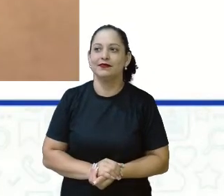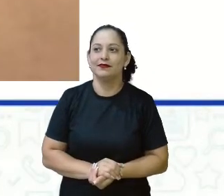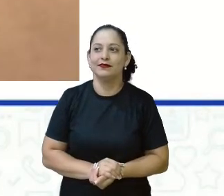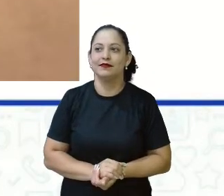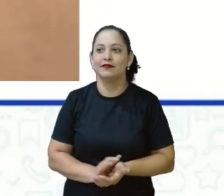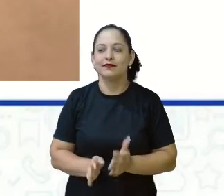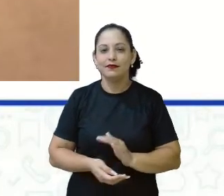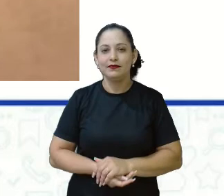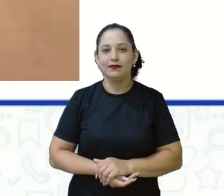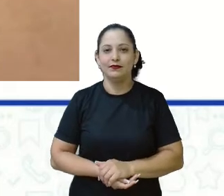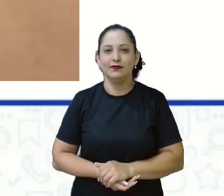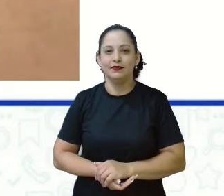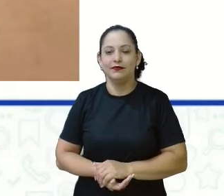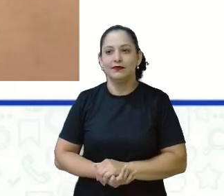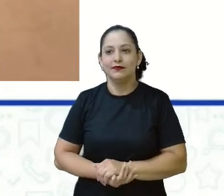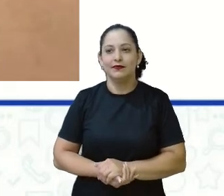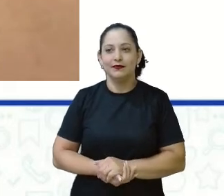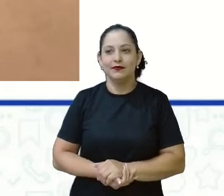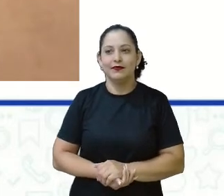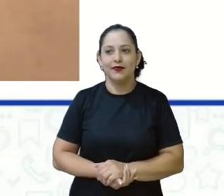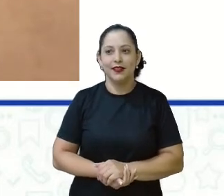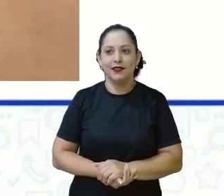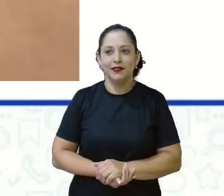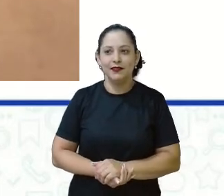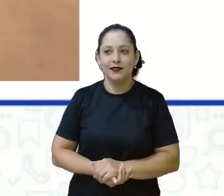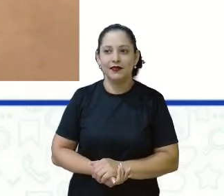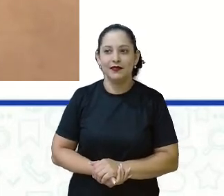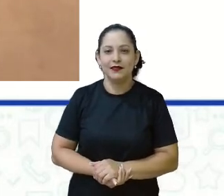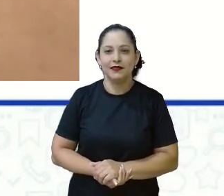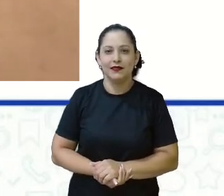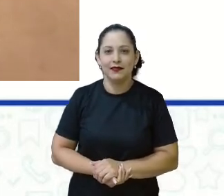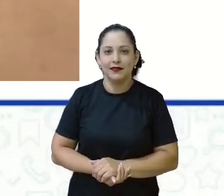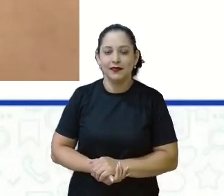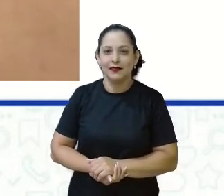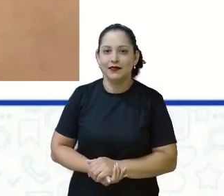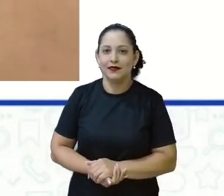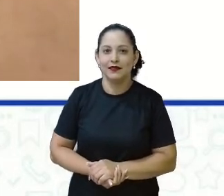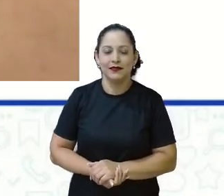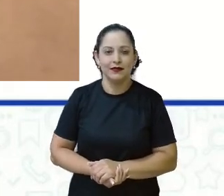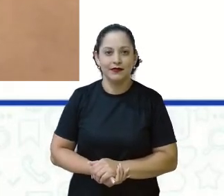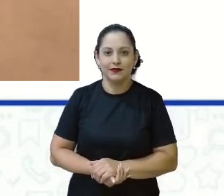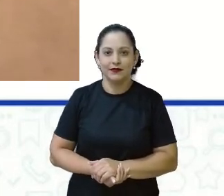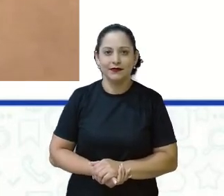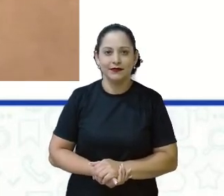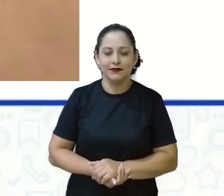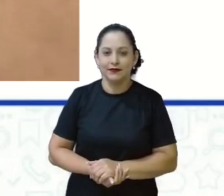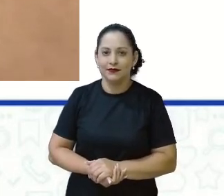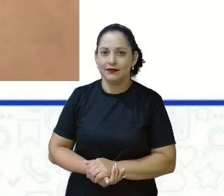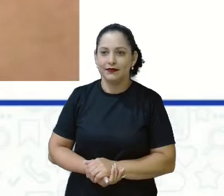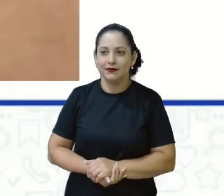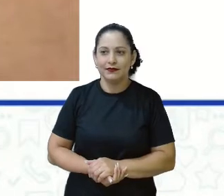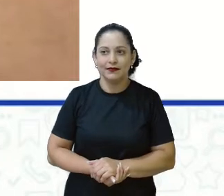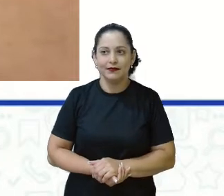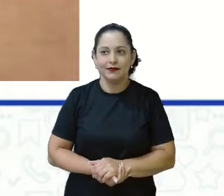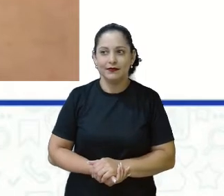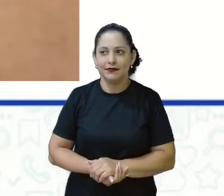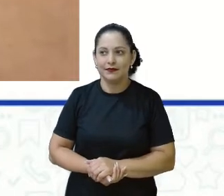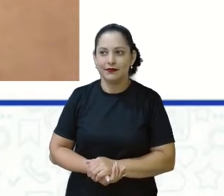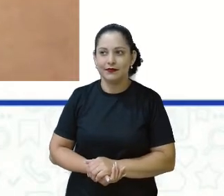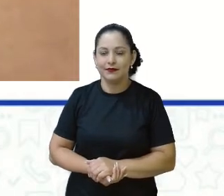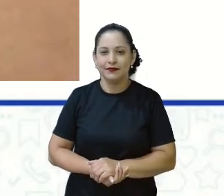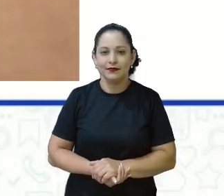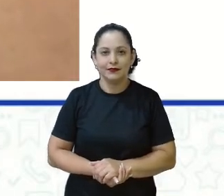as ondas sonoras e as transformam em informações que são interpretadas pelo cérebro. Por exemplo, como a música ou